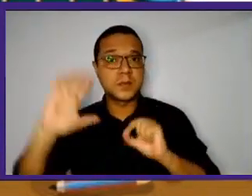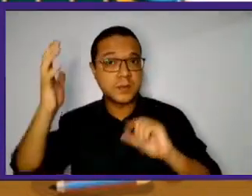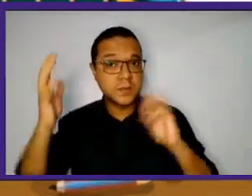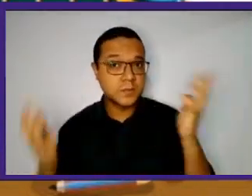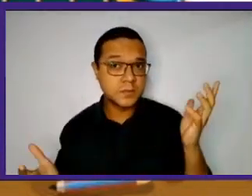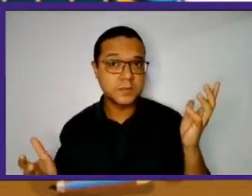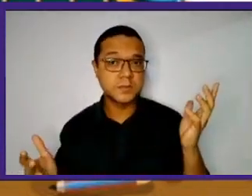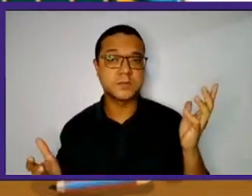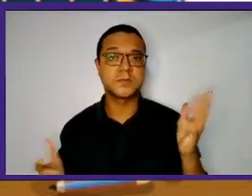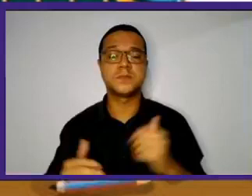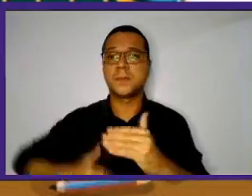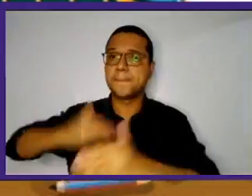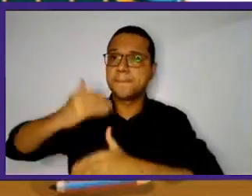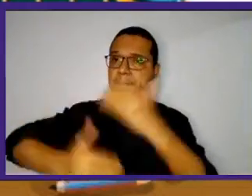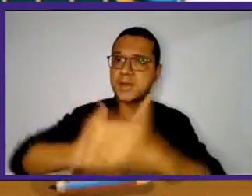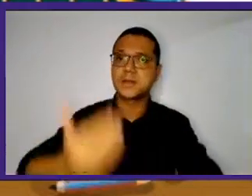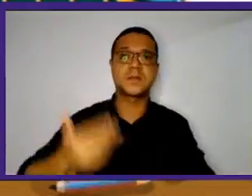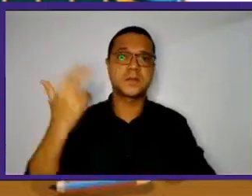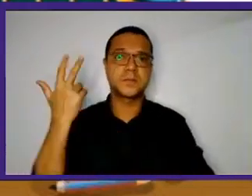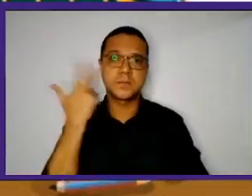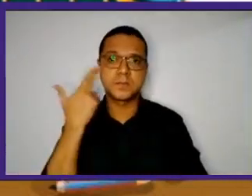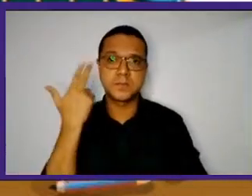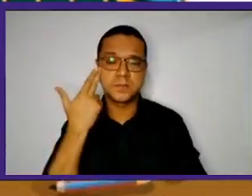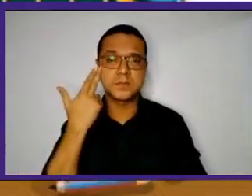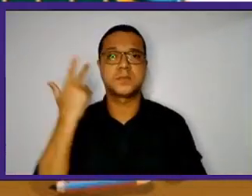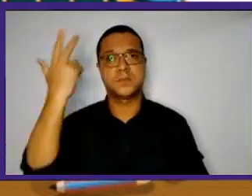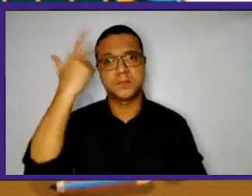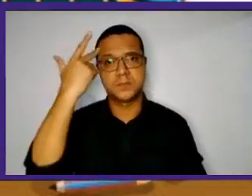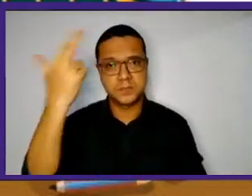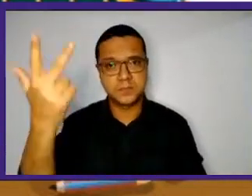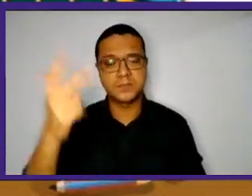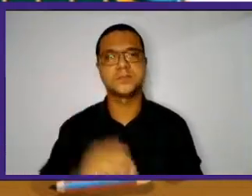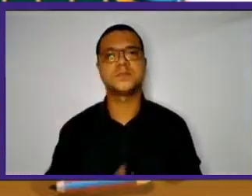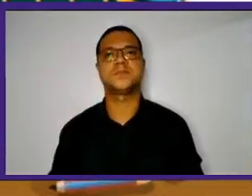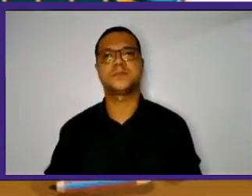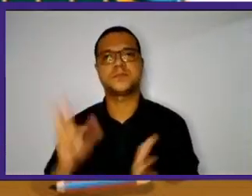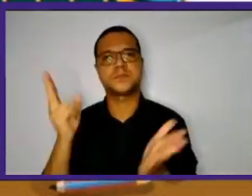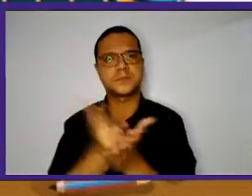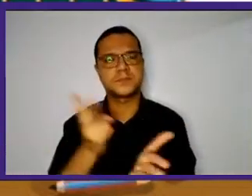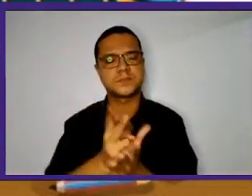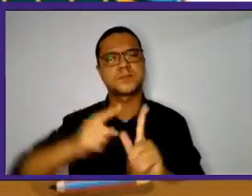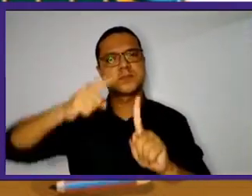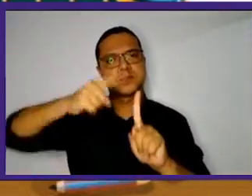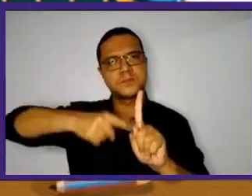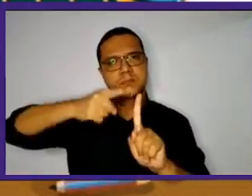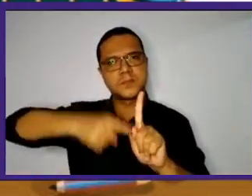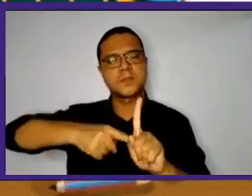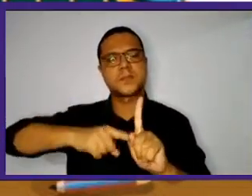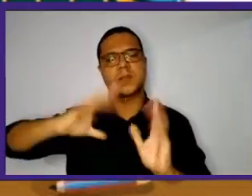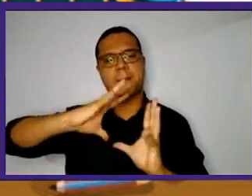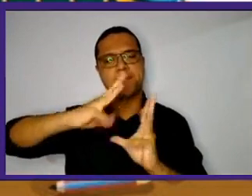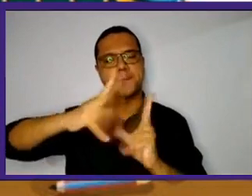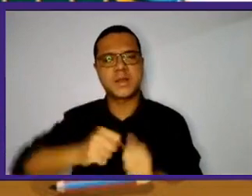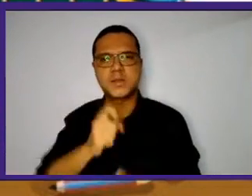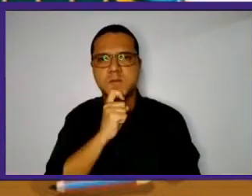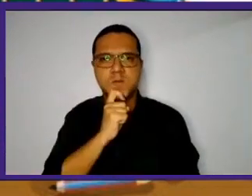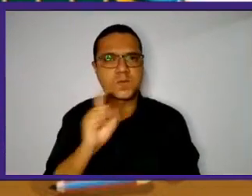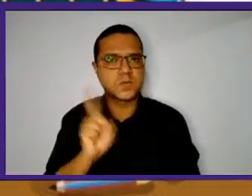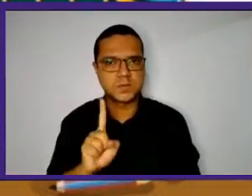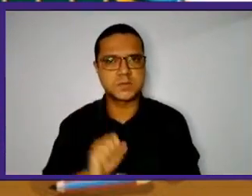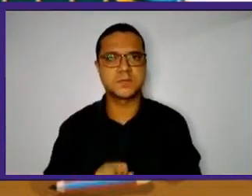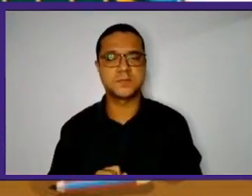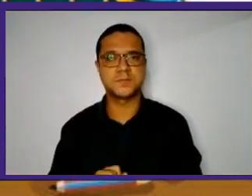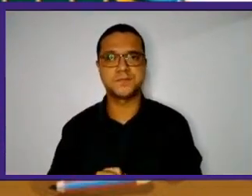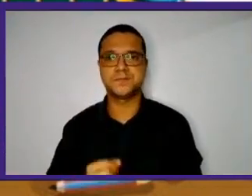que é que acontece? O processo é um processo natural. Mantém a temperatura para que o planeta não resfrie. E a